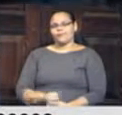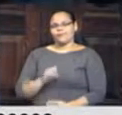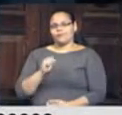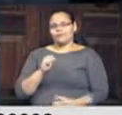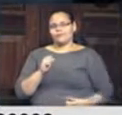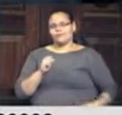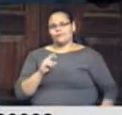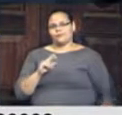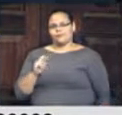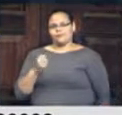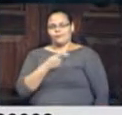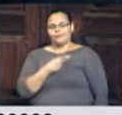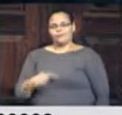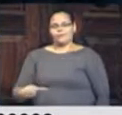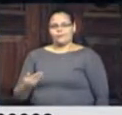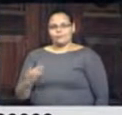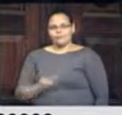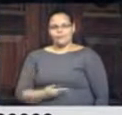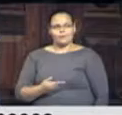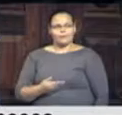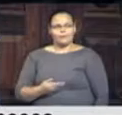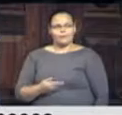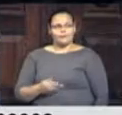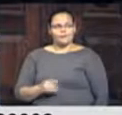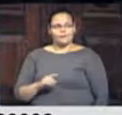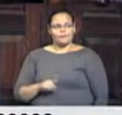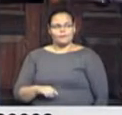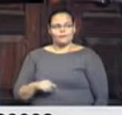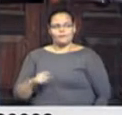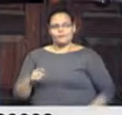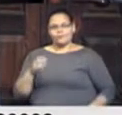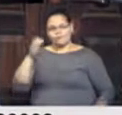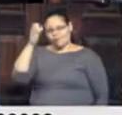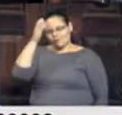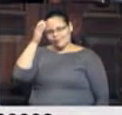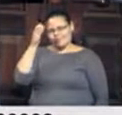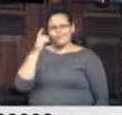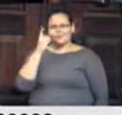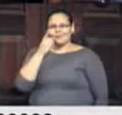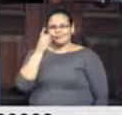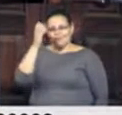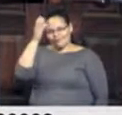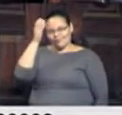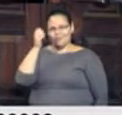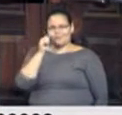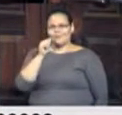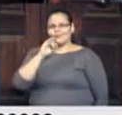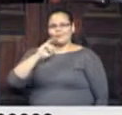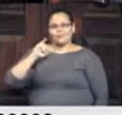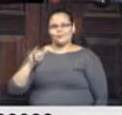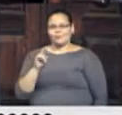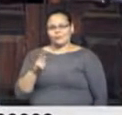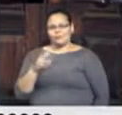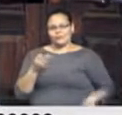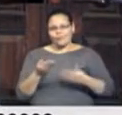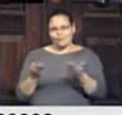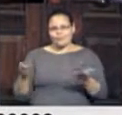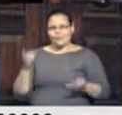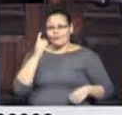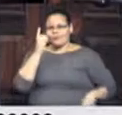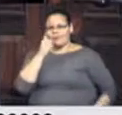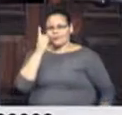Senhora presidente do expediente final, deputada Tiaju, senhoras e senhores deputados, senhoras e